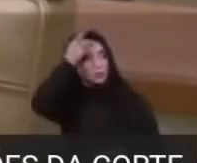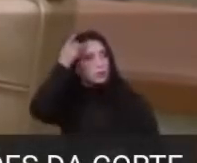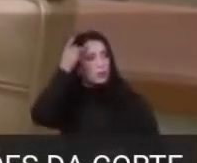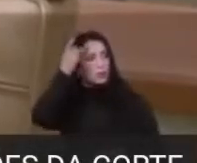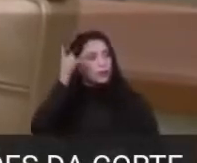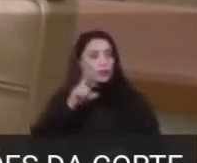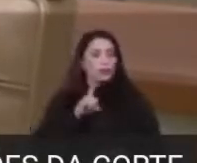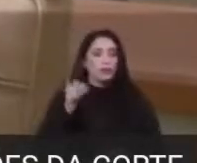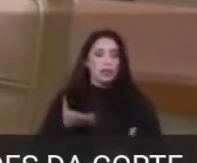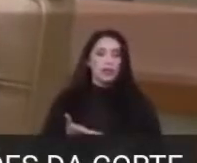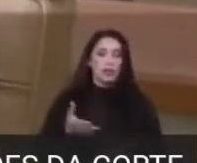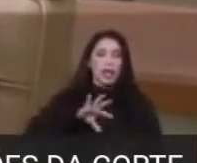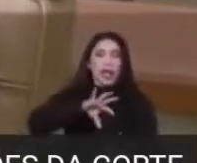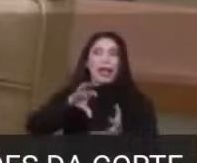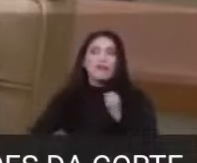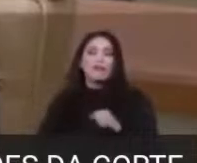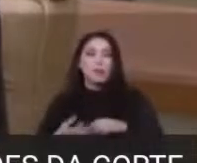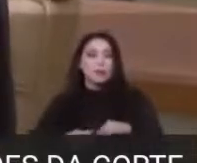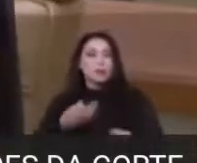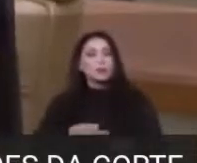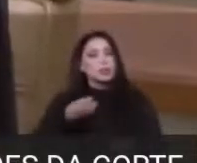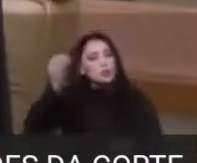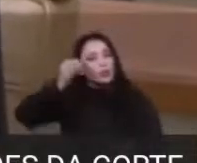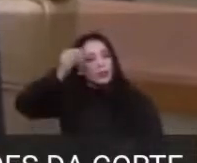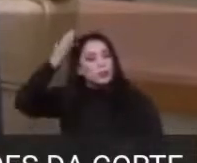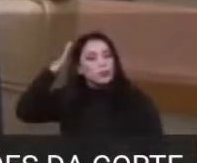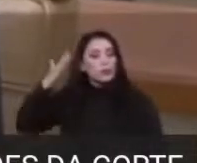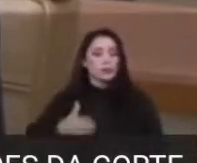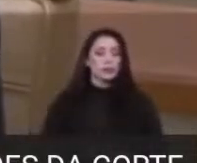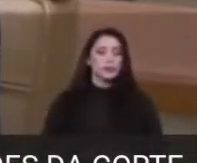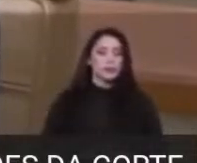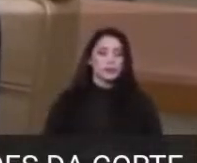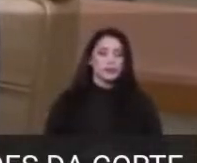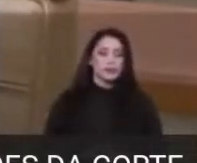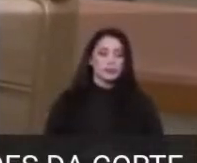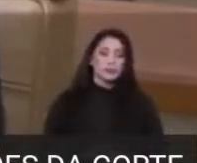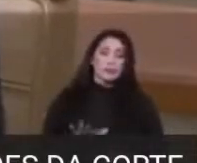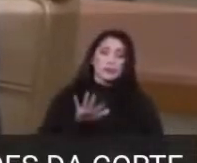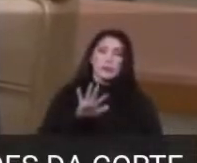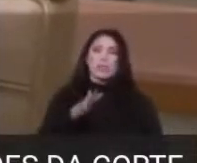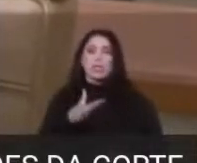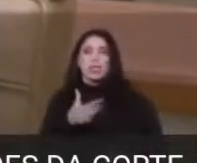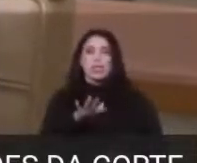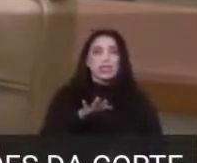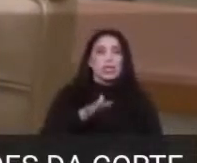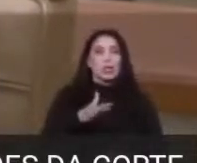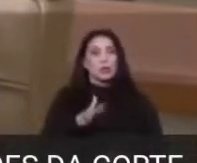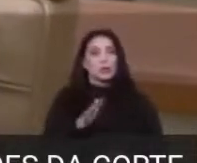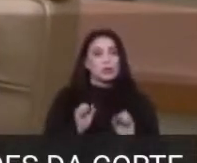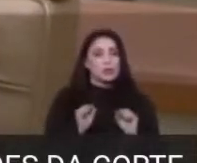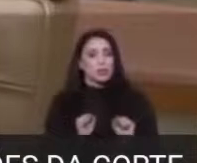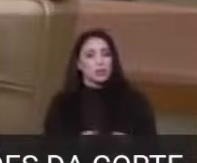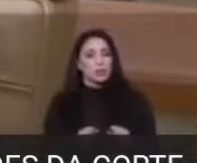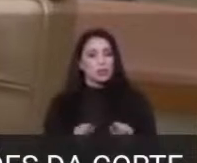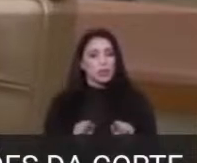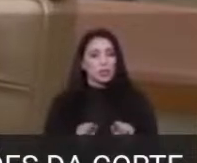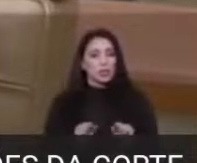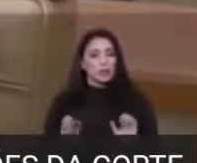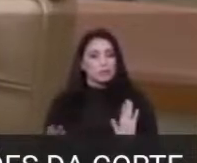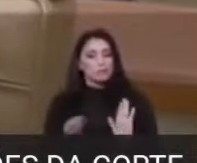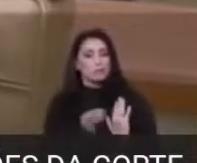nesse contexto da reforma, ministro Fux. Tá no Brasil, ele. Se dizia que talvez se pudesse